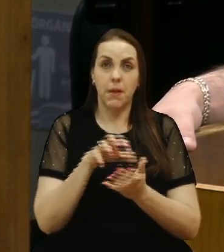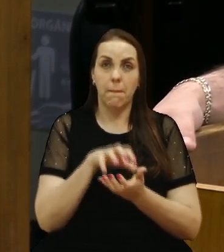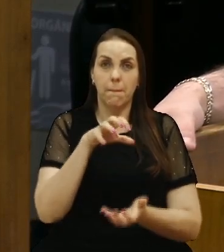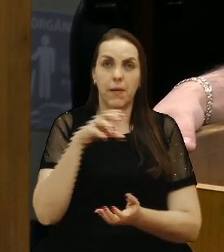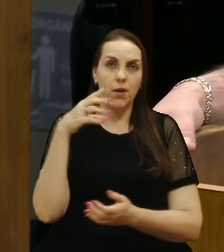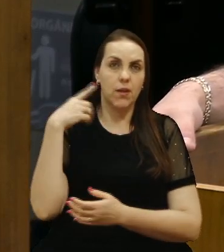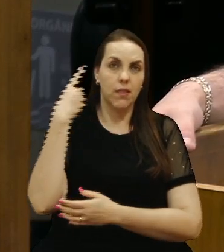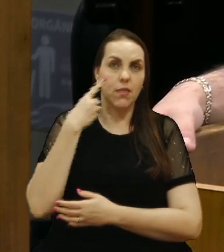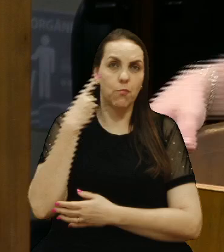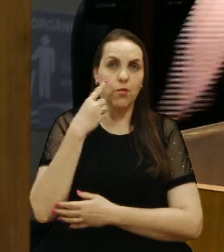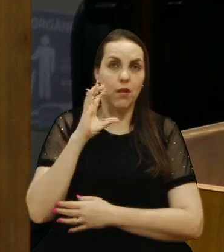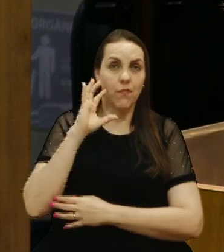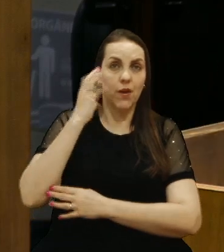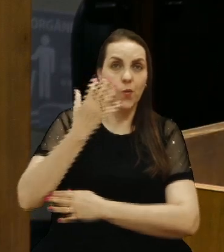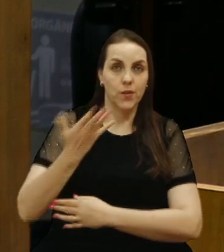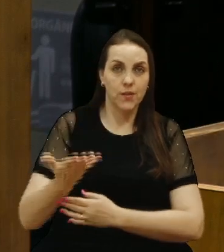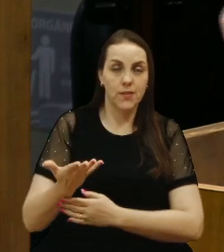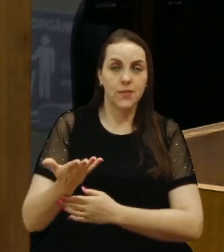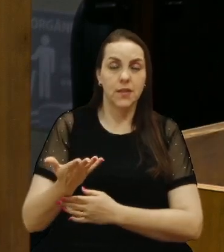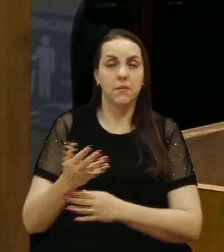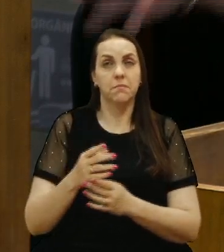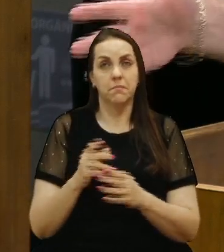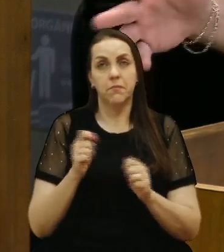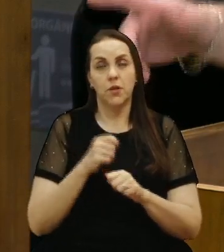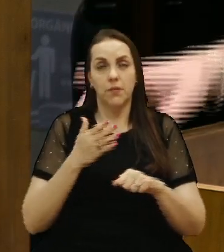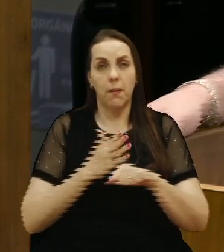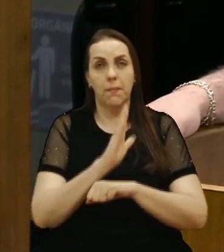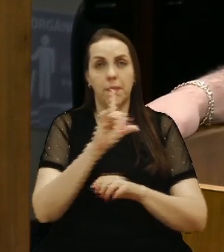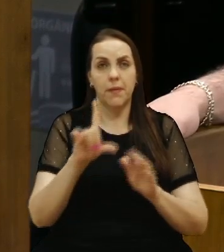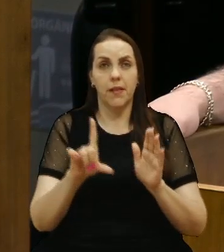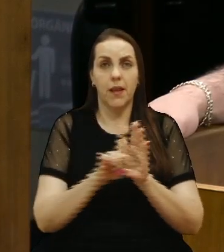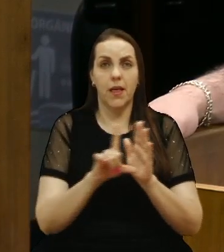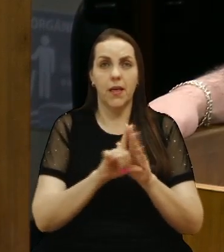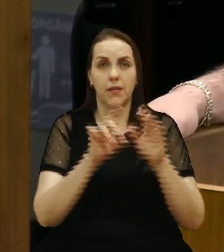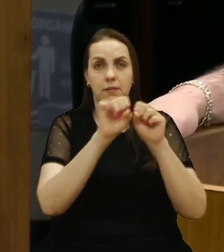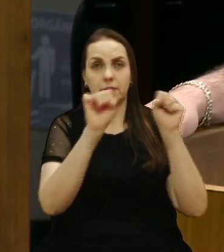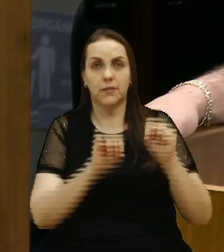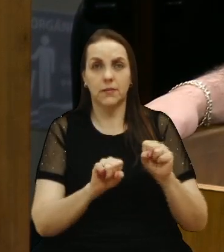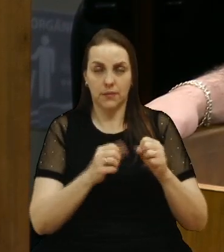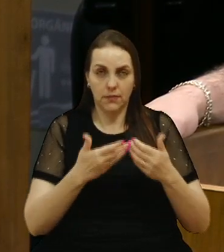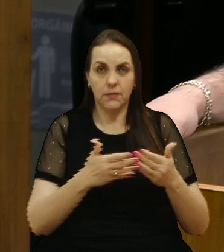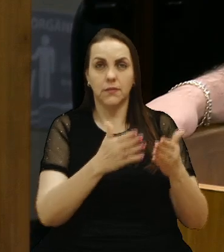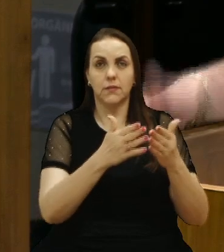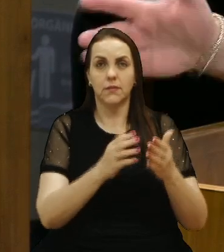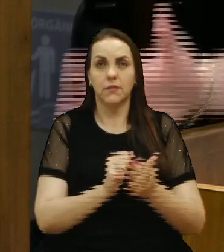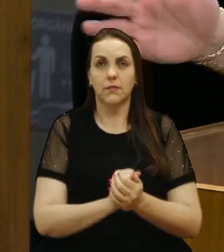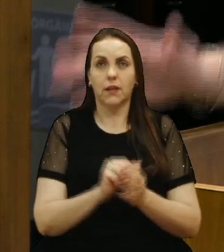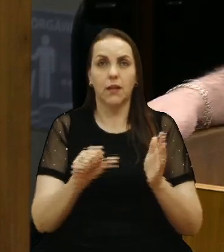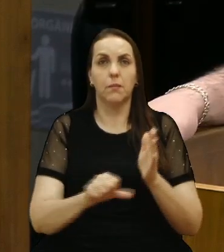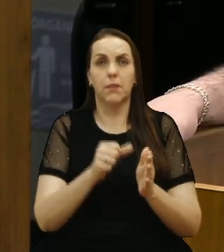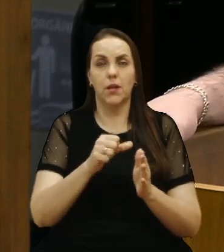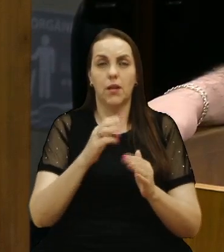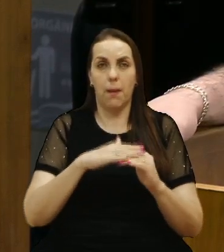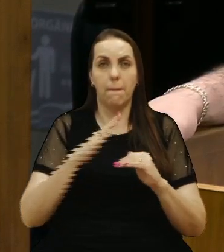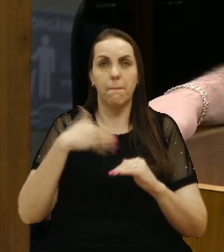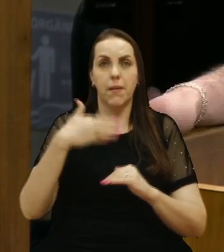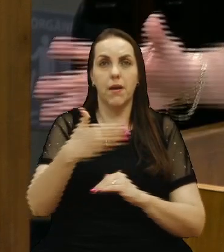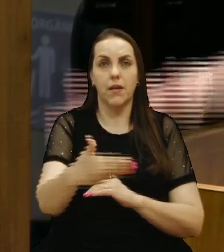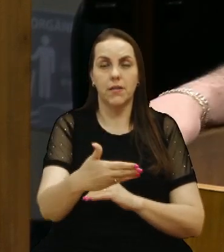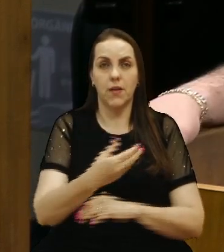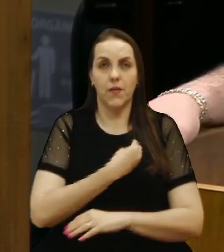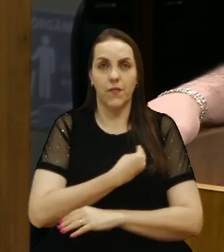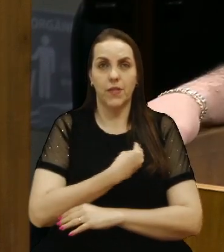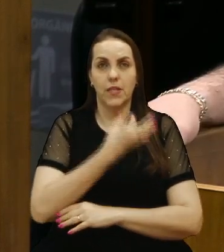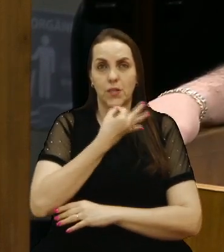isso ocorra, aprove-se essa lei, implemente esse sistema de uma vez por todas para melhorar cada vez mais a vida do